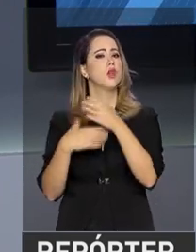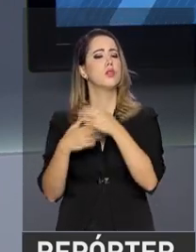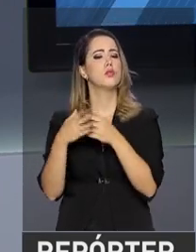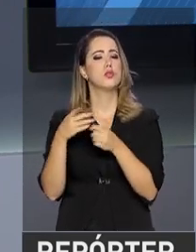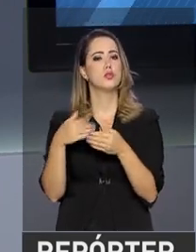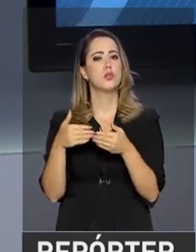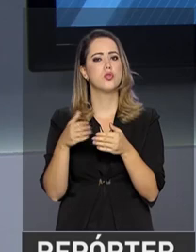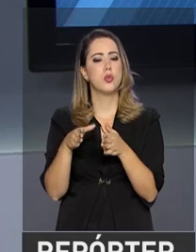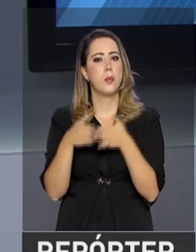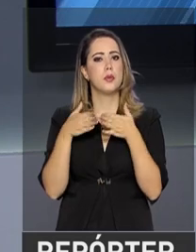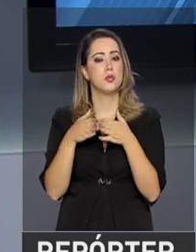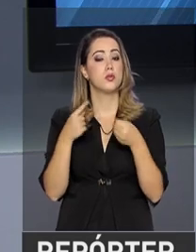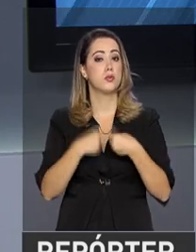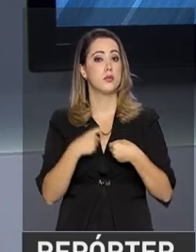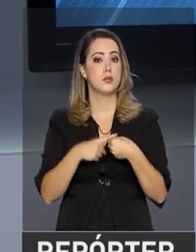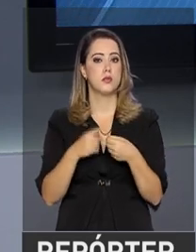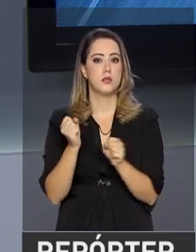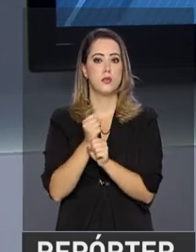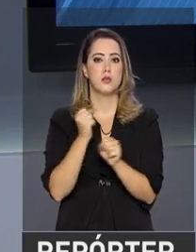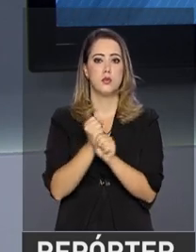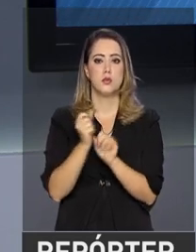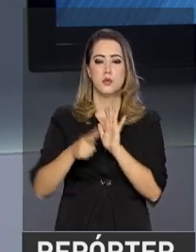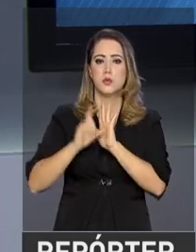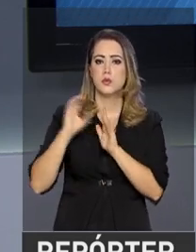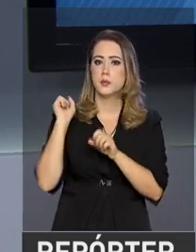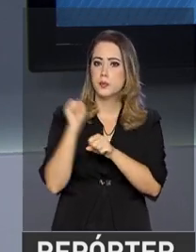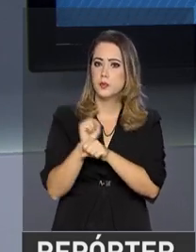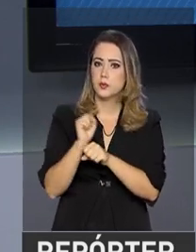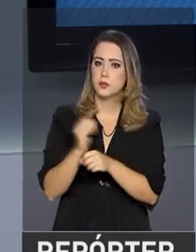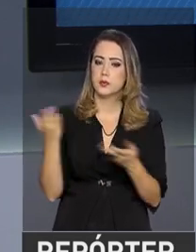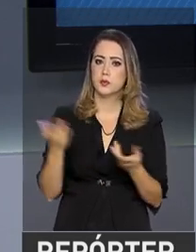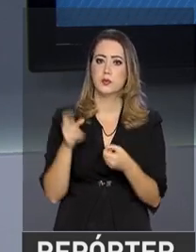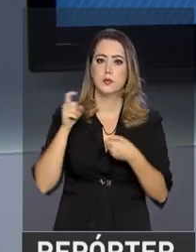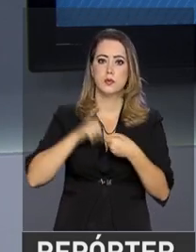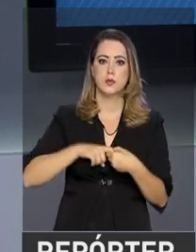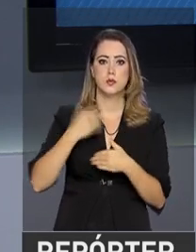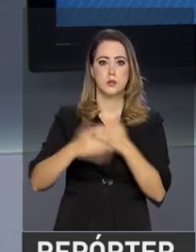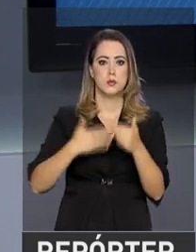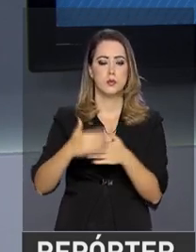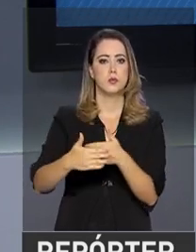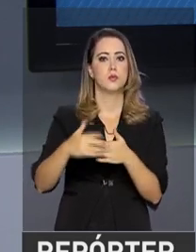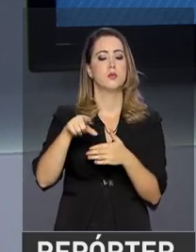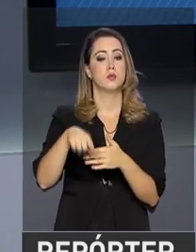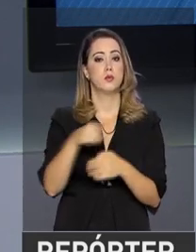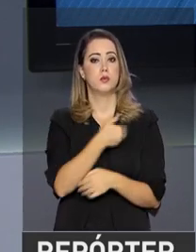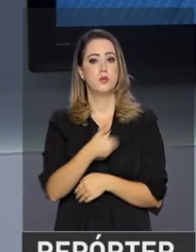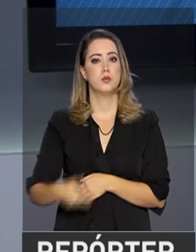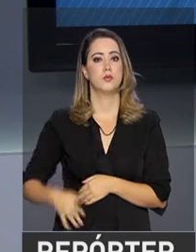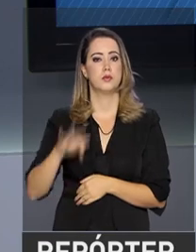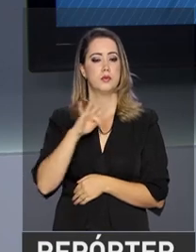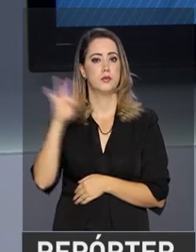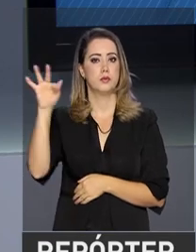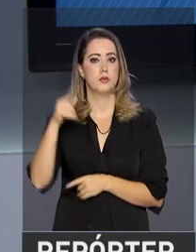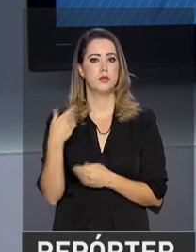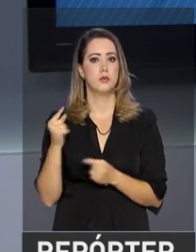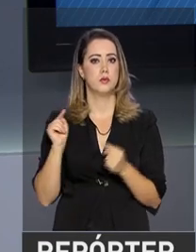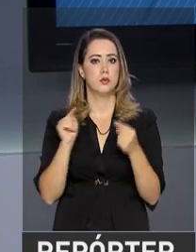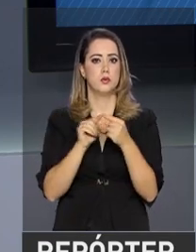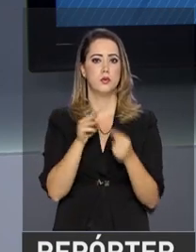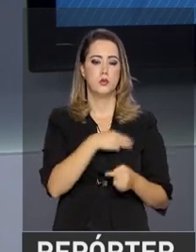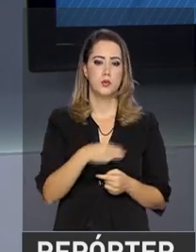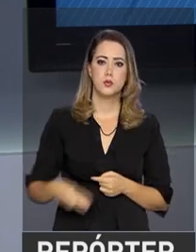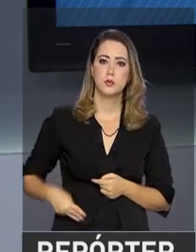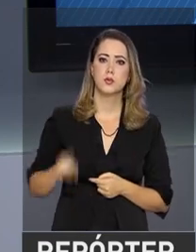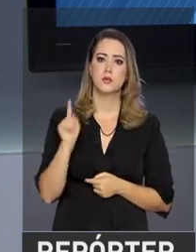da cidade a obra estava parada e foi retomada por meio do programa avançar do governo federal de acordo com o ministro